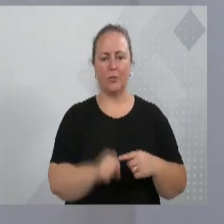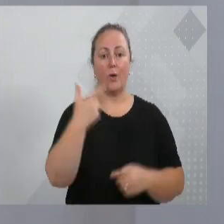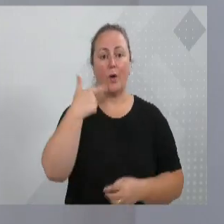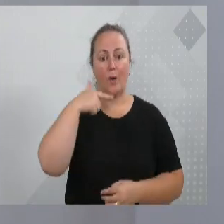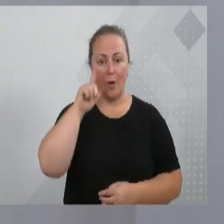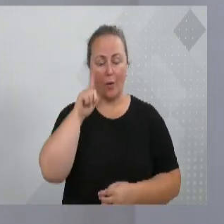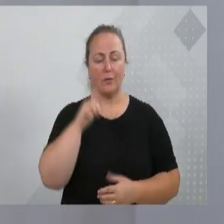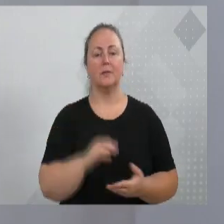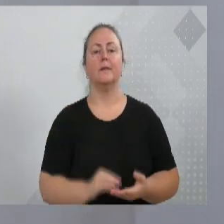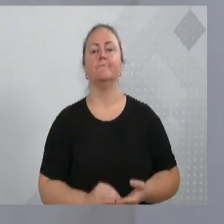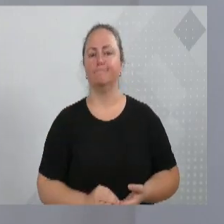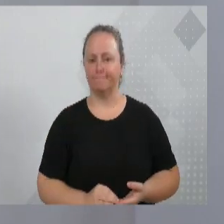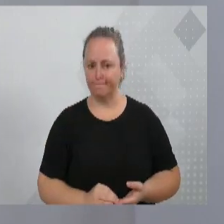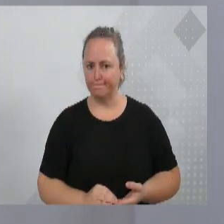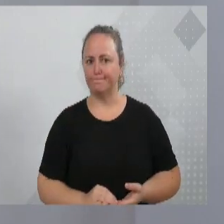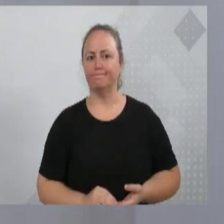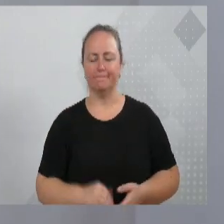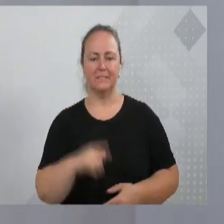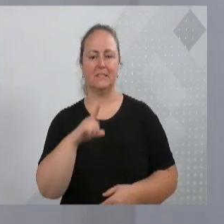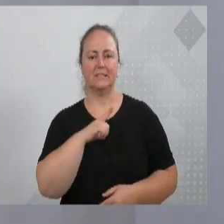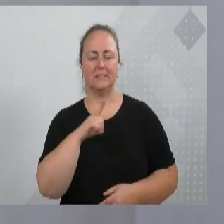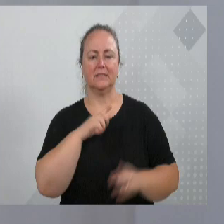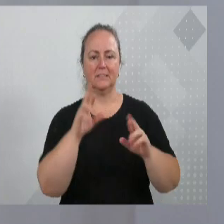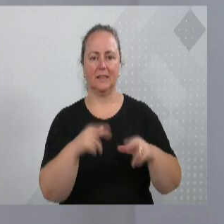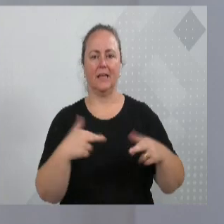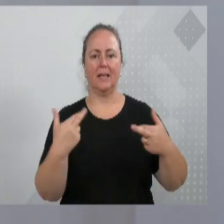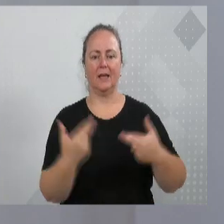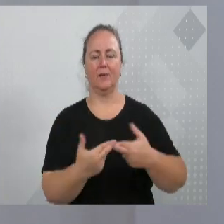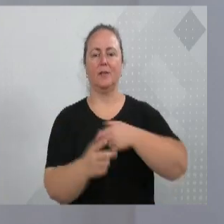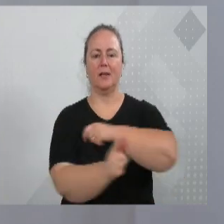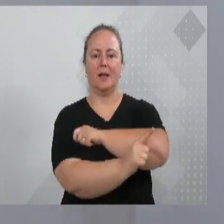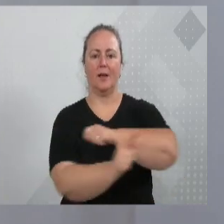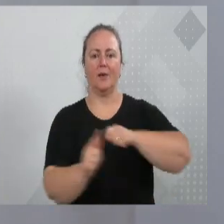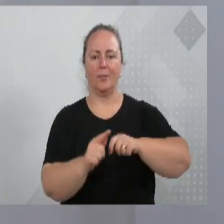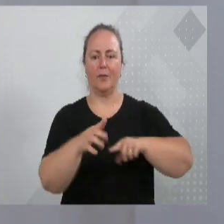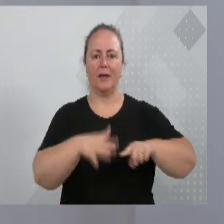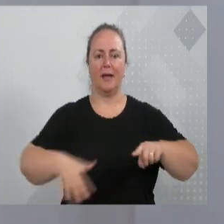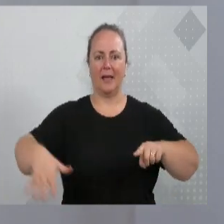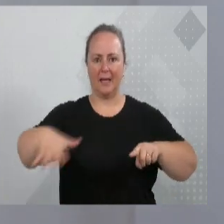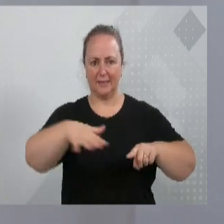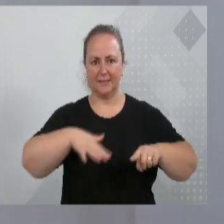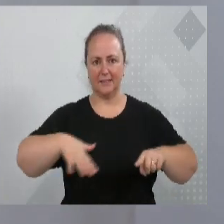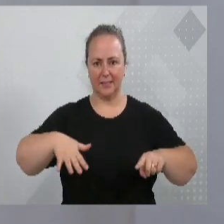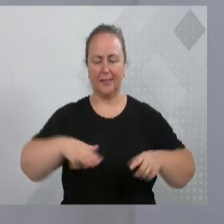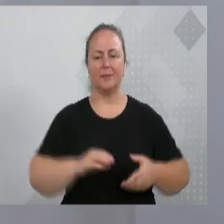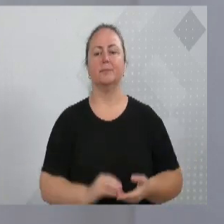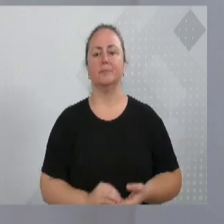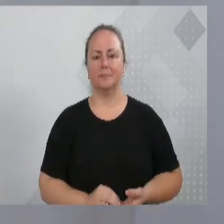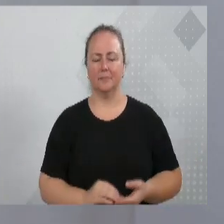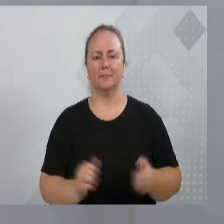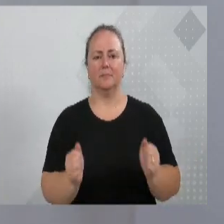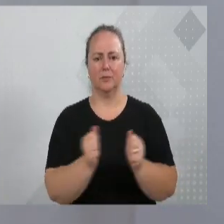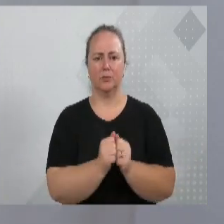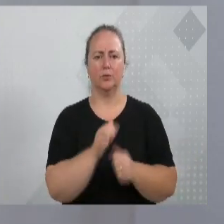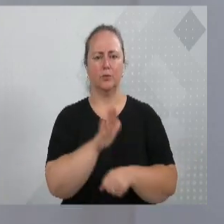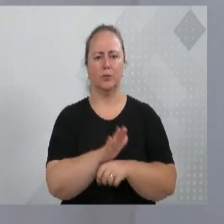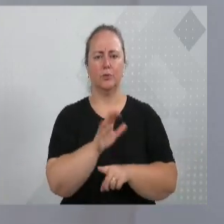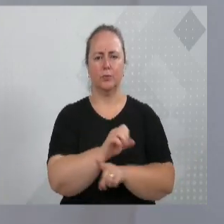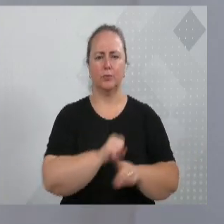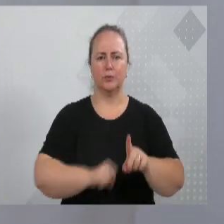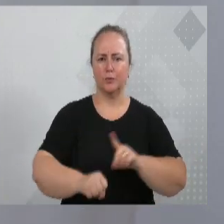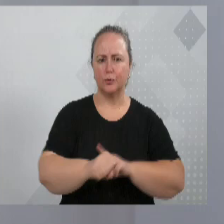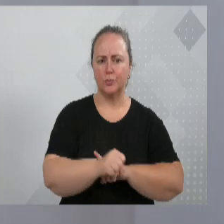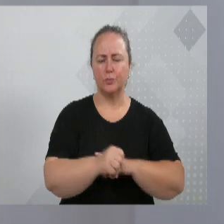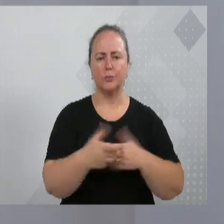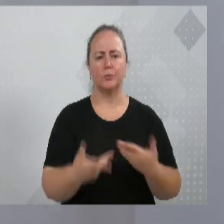pedido de alguns Comerciantes nós fizemos uma reunião no bairro Garcia juntamente é com a assistência social da cidade com a